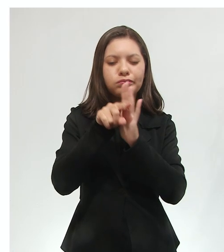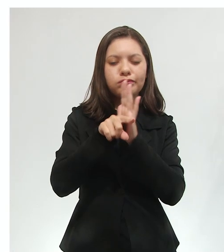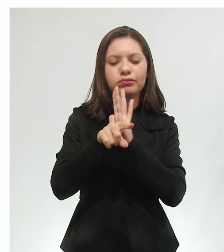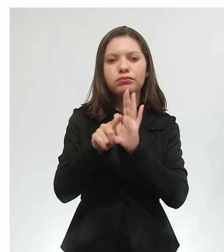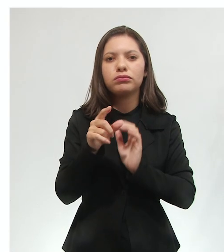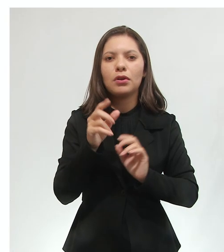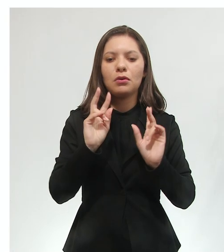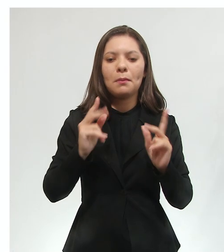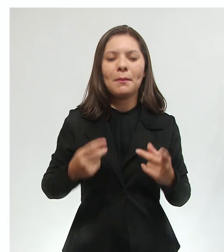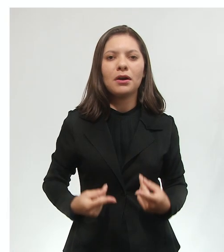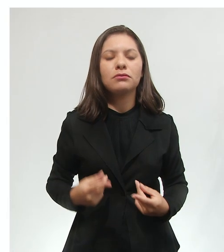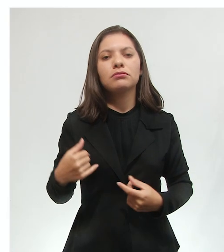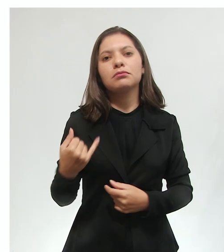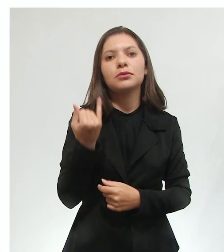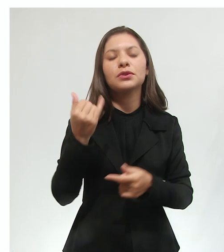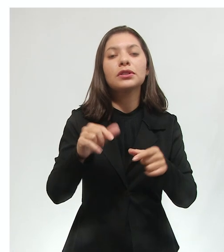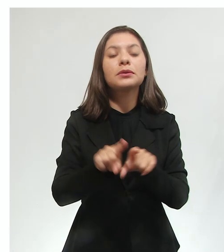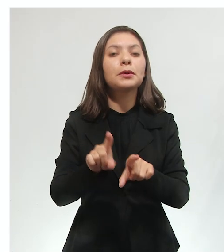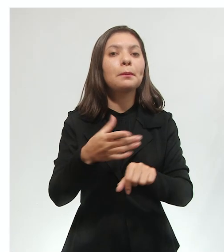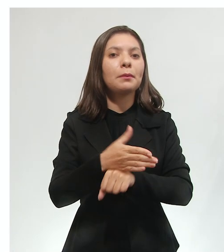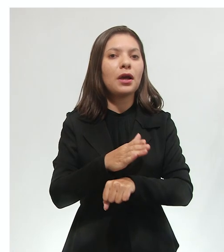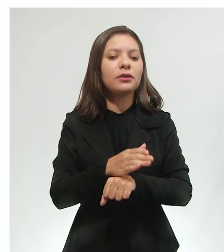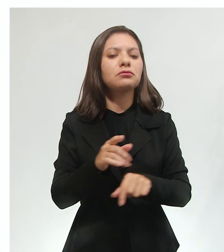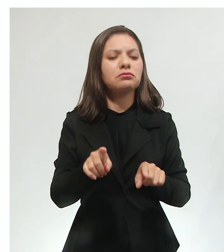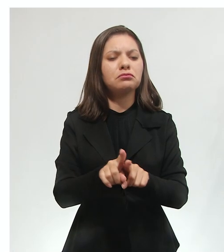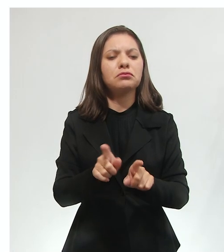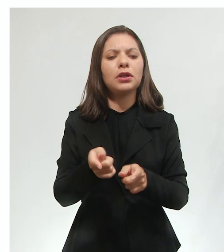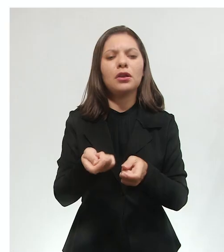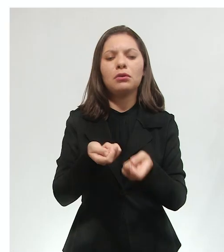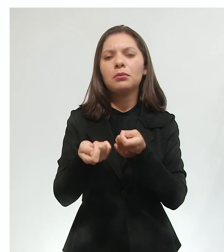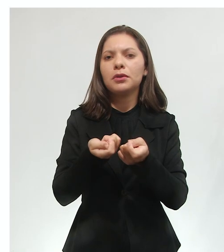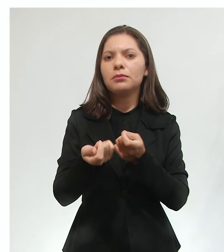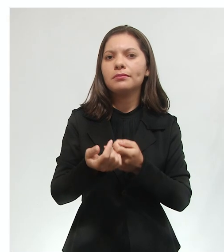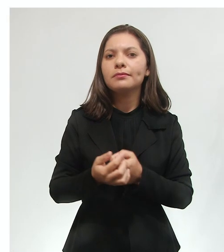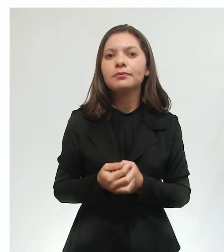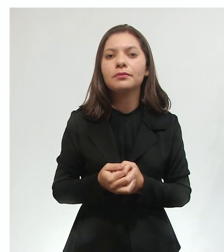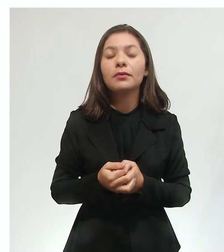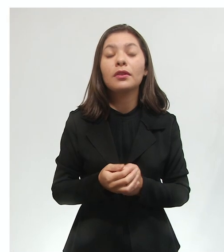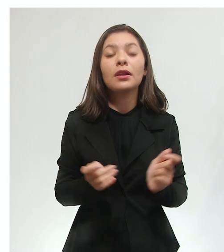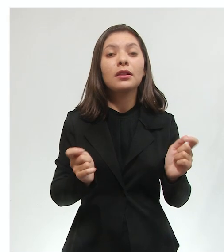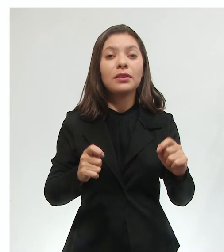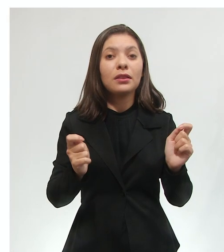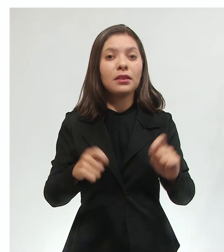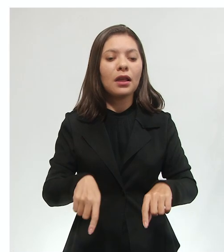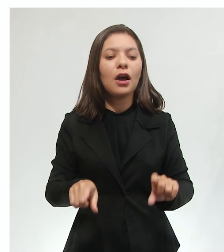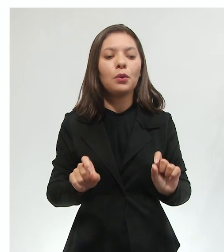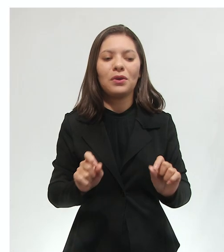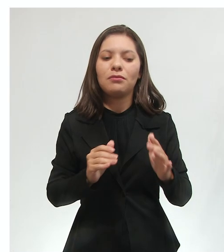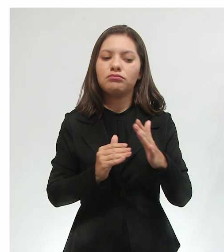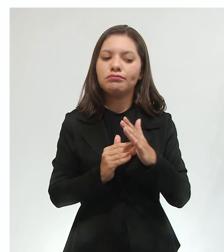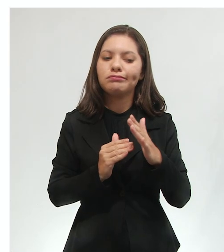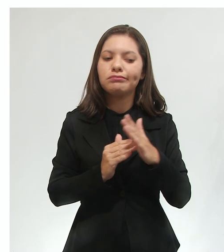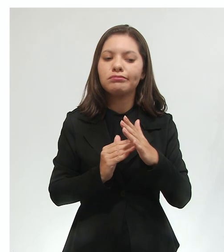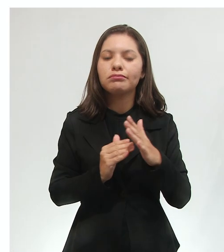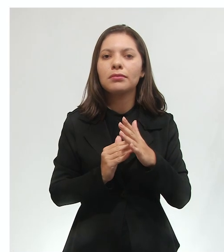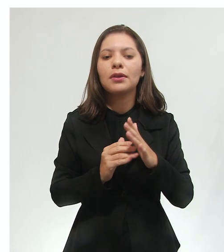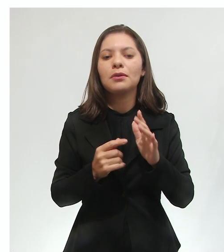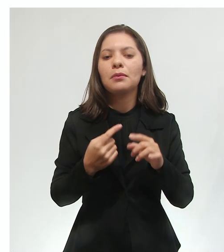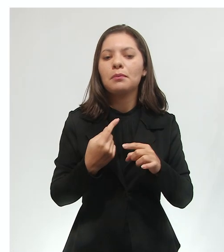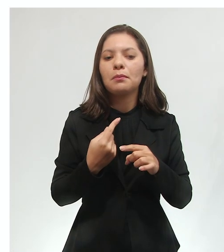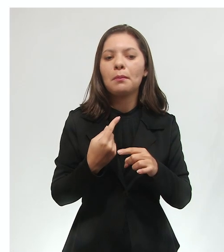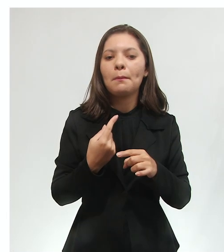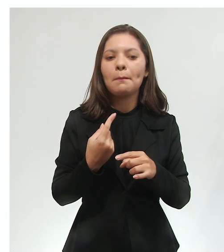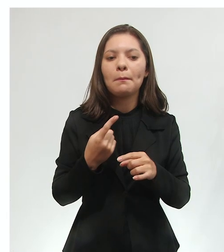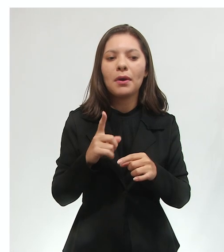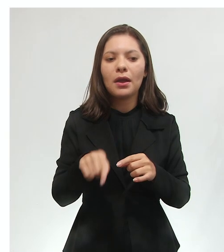fundamental e prática e econômica. Ele possui uma capacidade ilimitada, né, porque ele representa números de